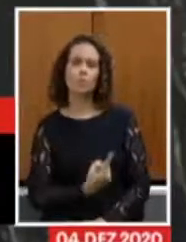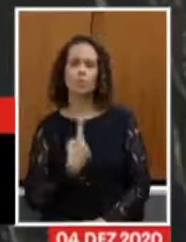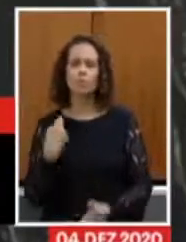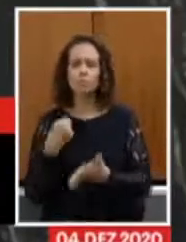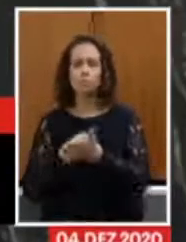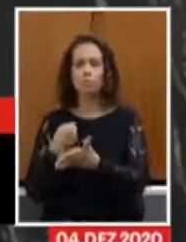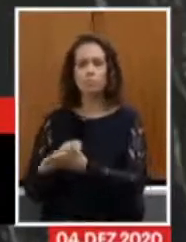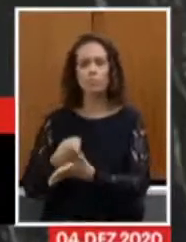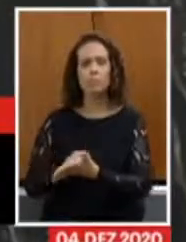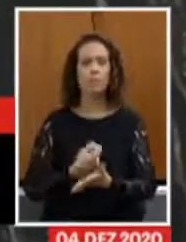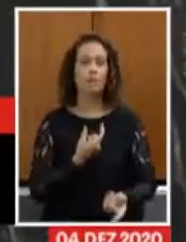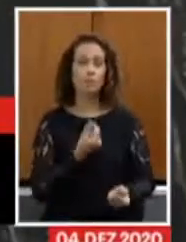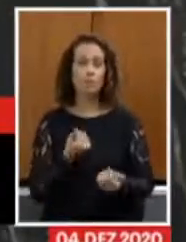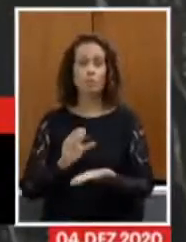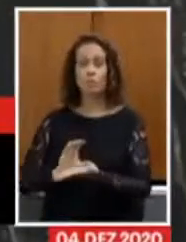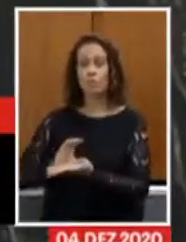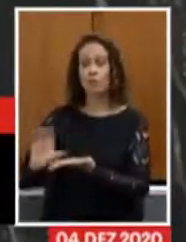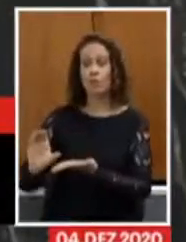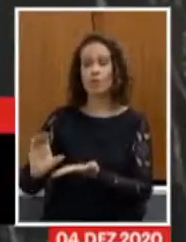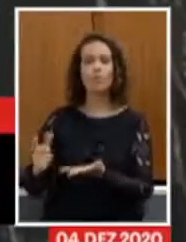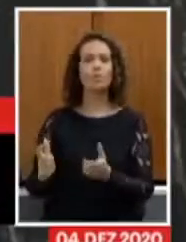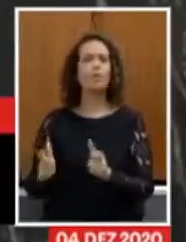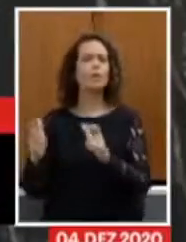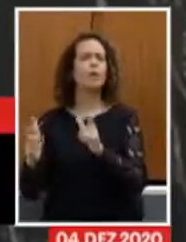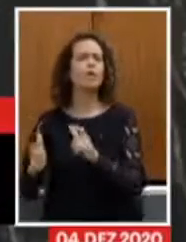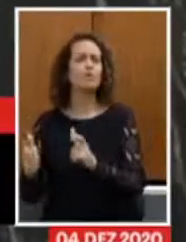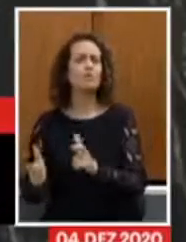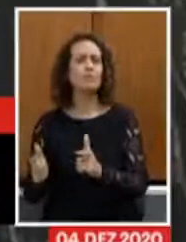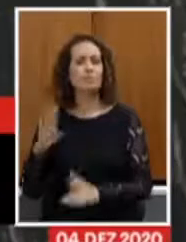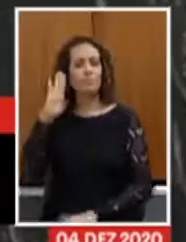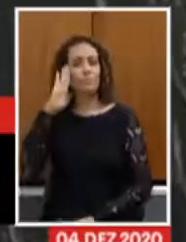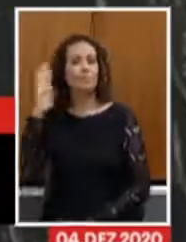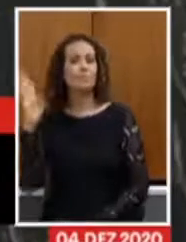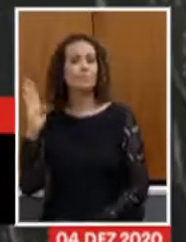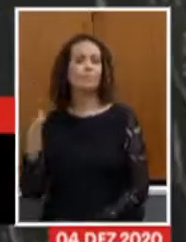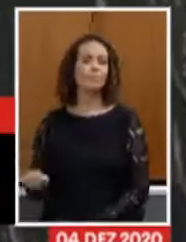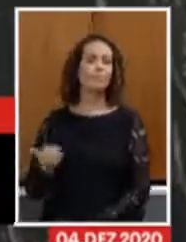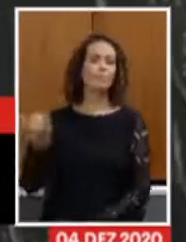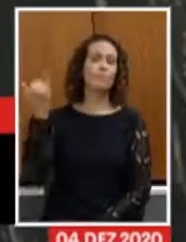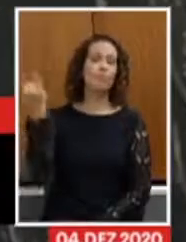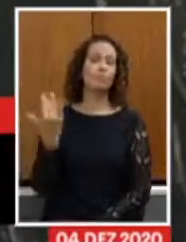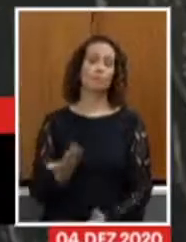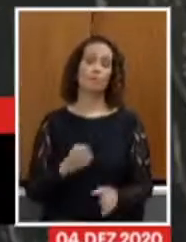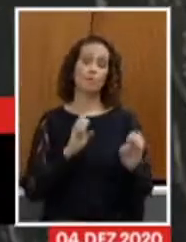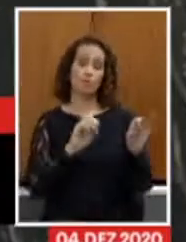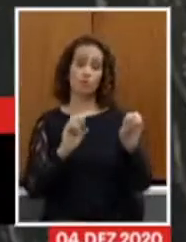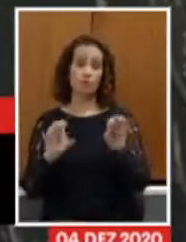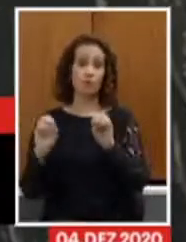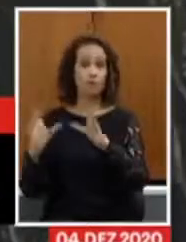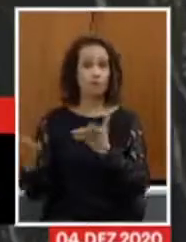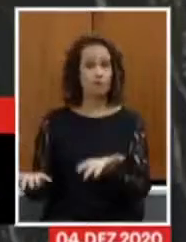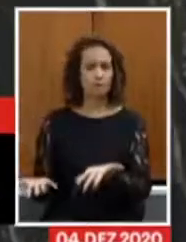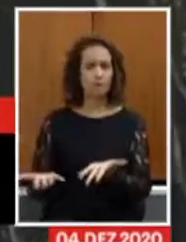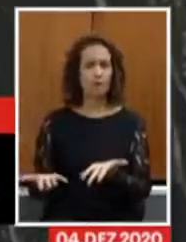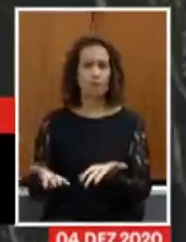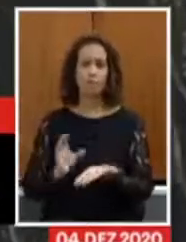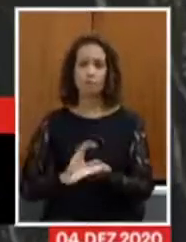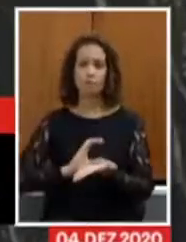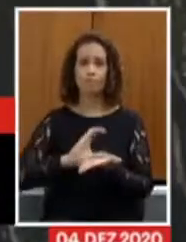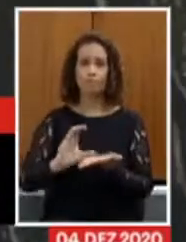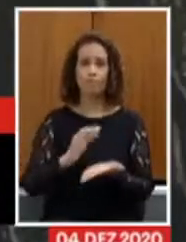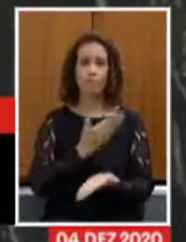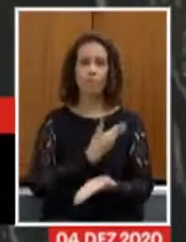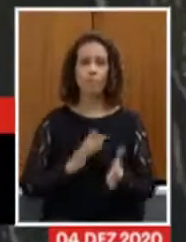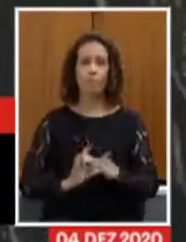onde é essencial, para onde é fundamental, e educação, o investimento numa educação pública, no